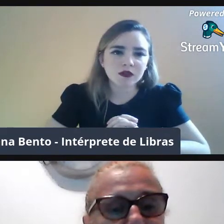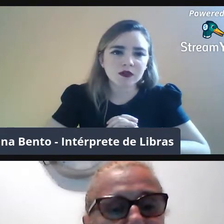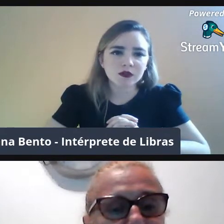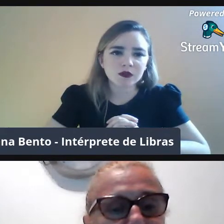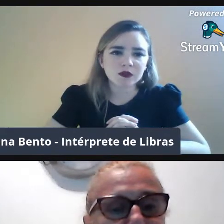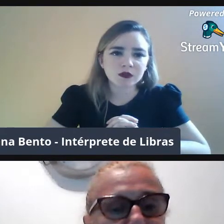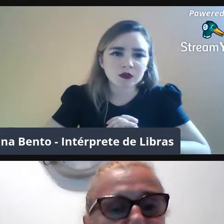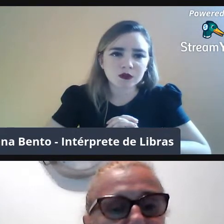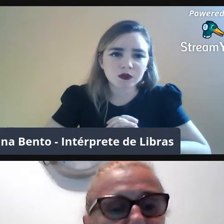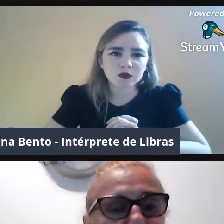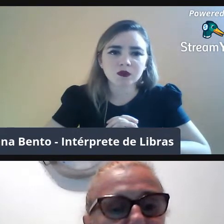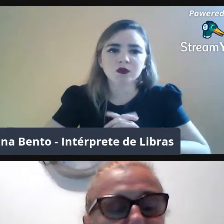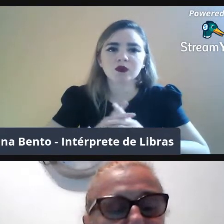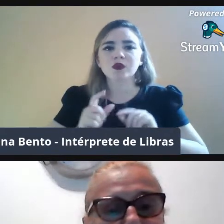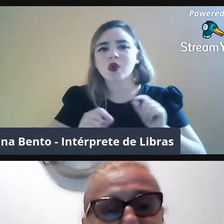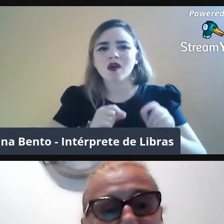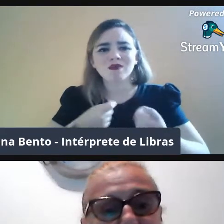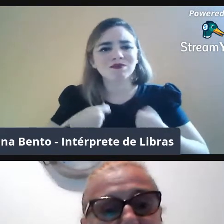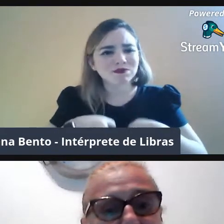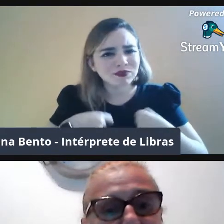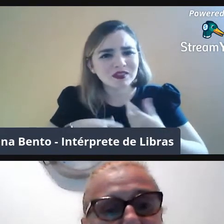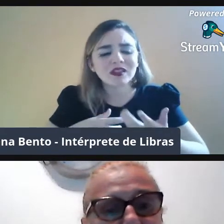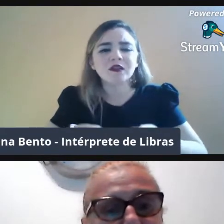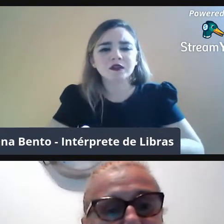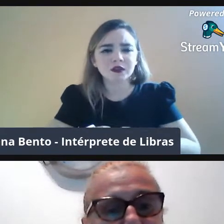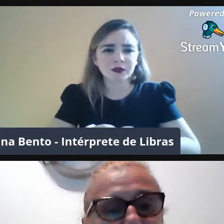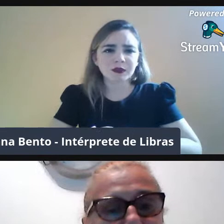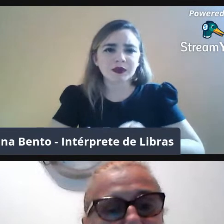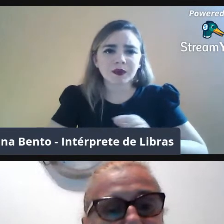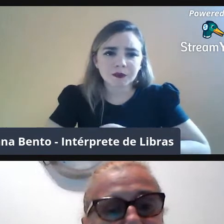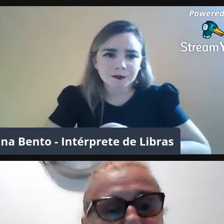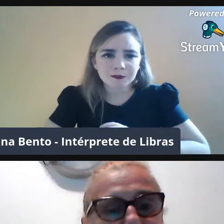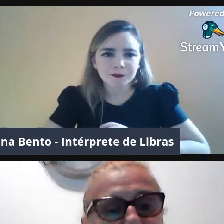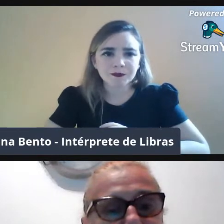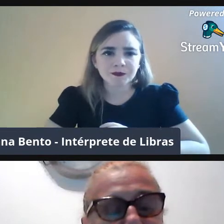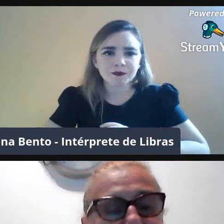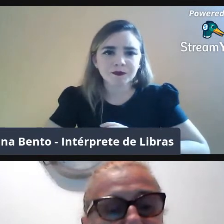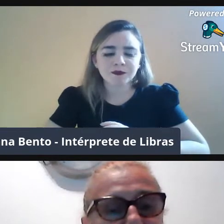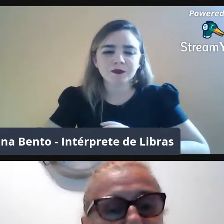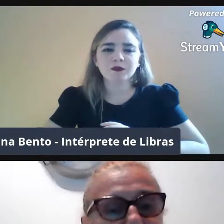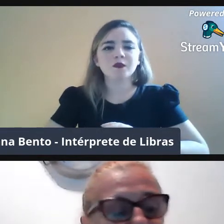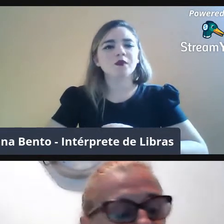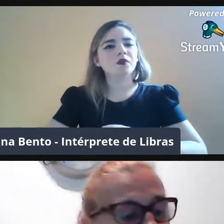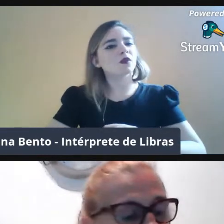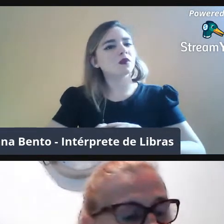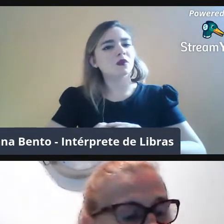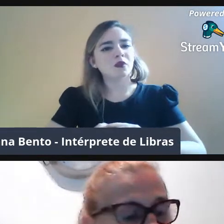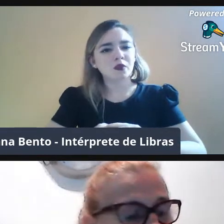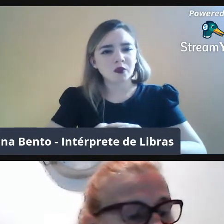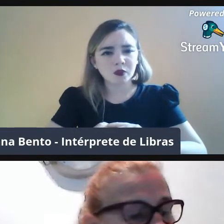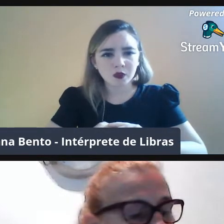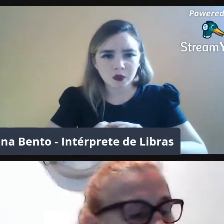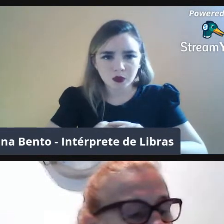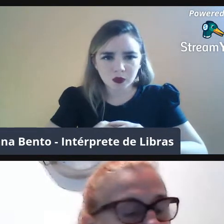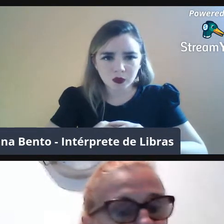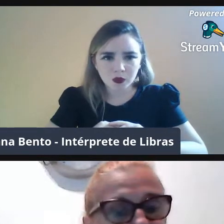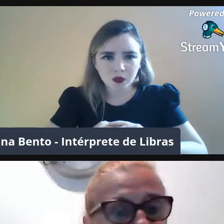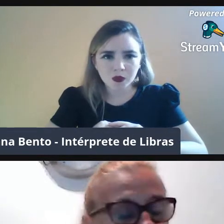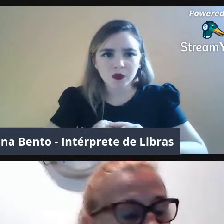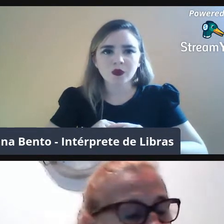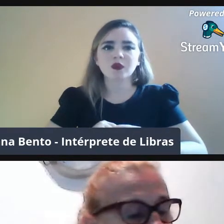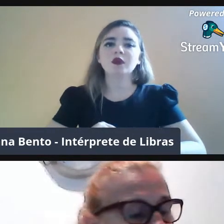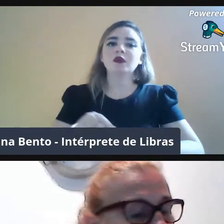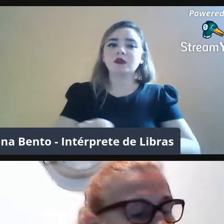envolvendo as pessoas que trabalham lá e tal. E outro filme também, que tem um curta chamado Ilha